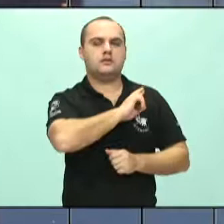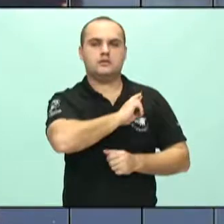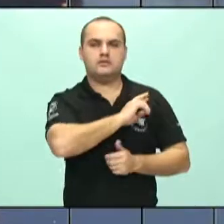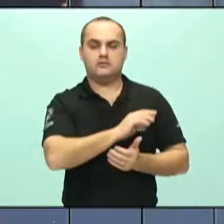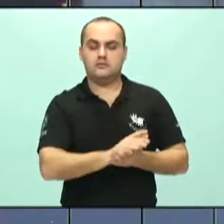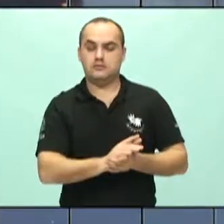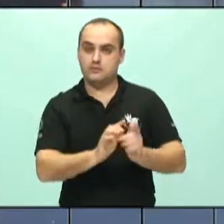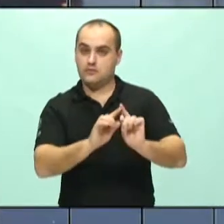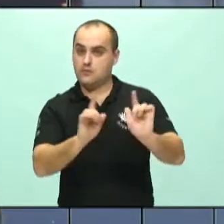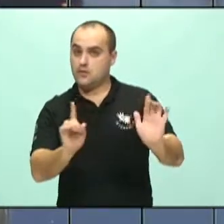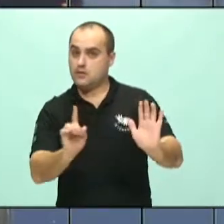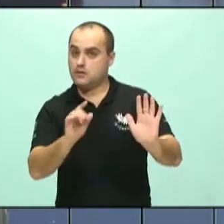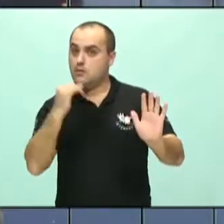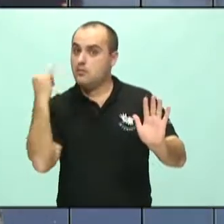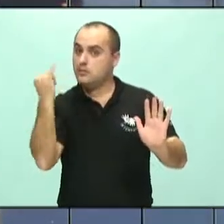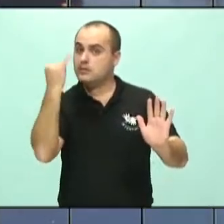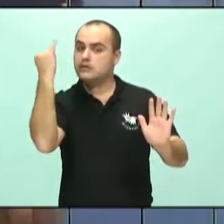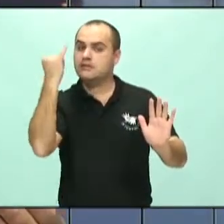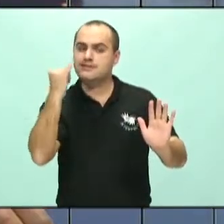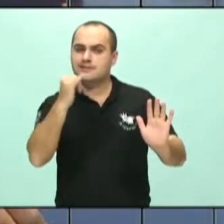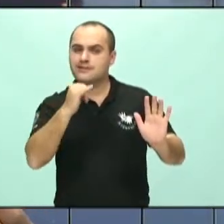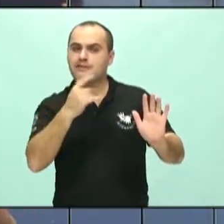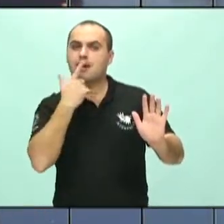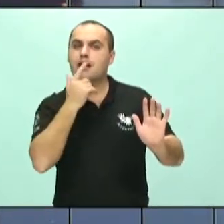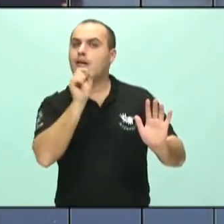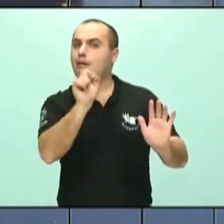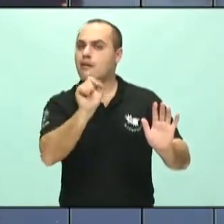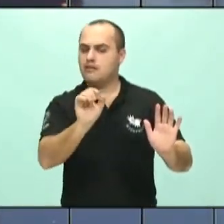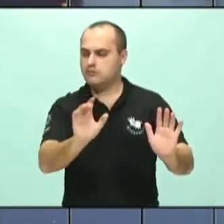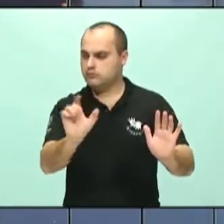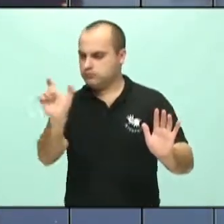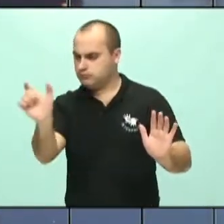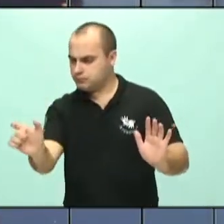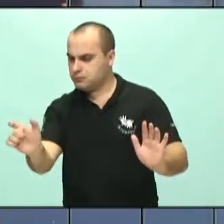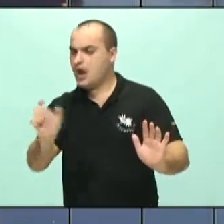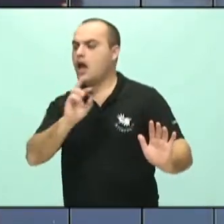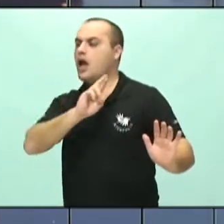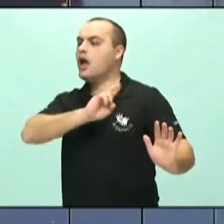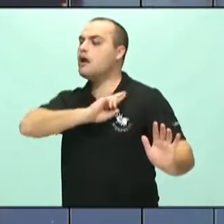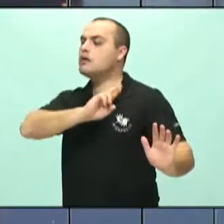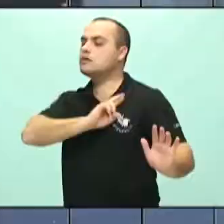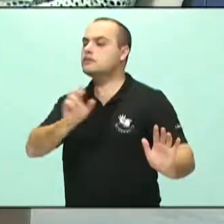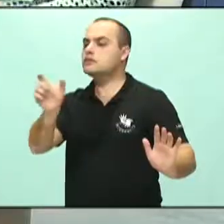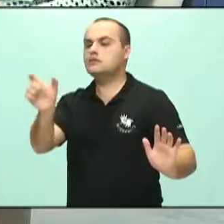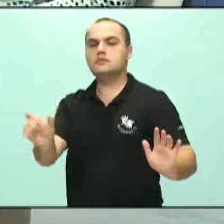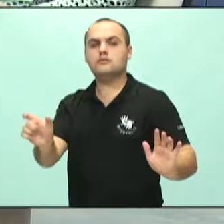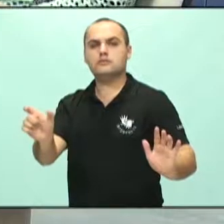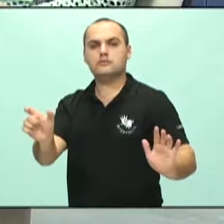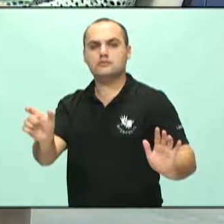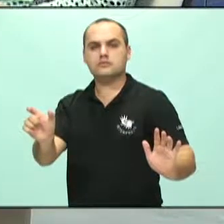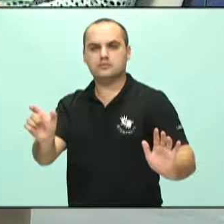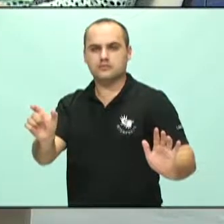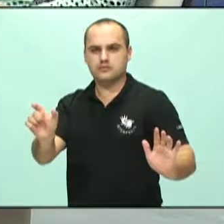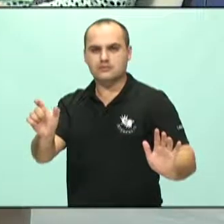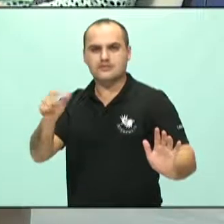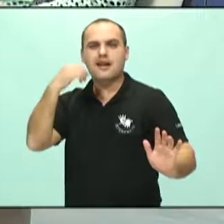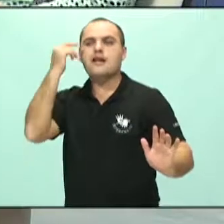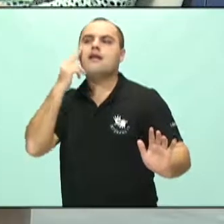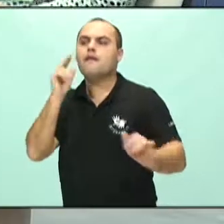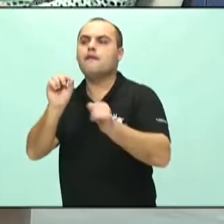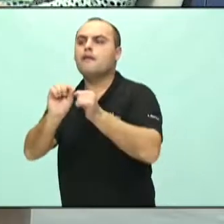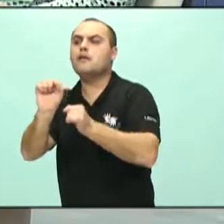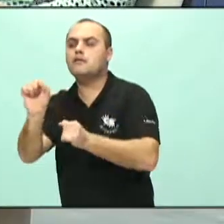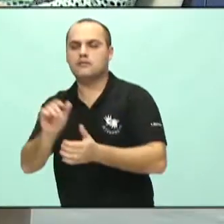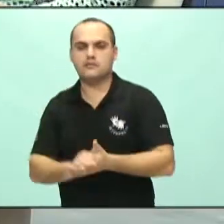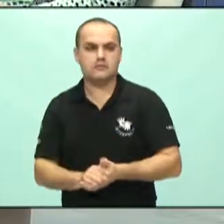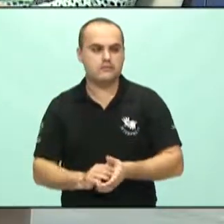importante também quebrar isso. O que é religião? E também o que a religião afrodescendente faz? O que é capoeira? Que a capoeira